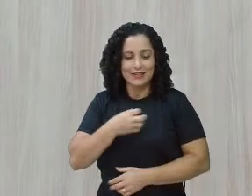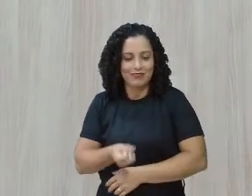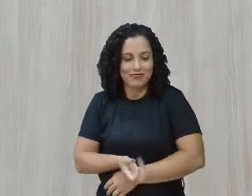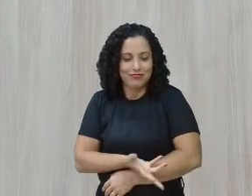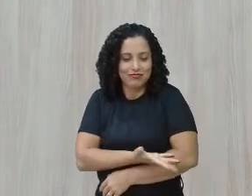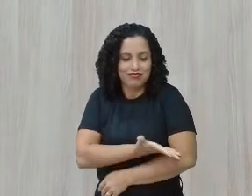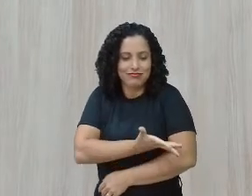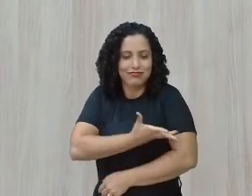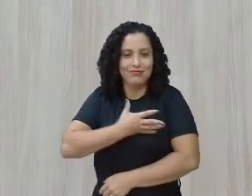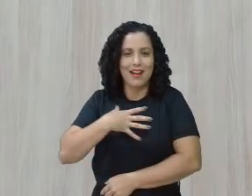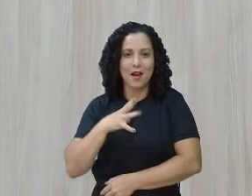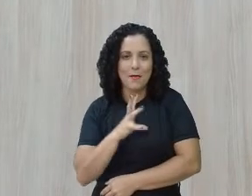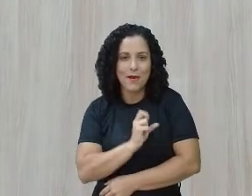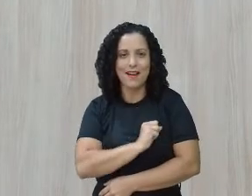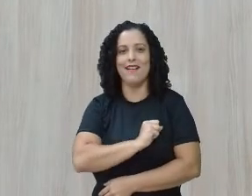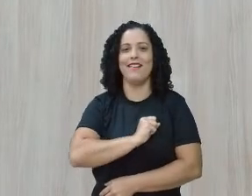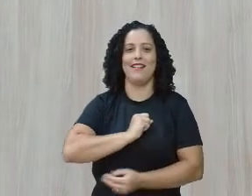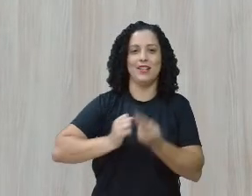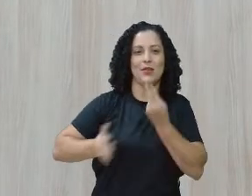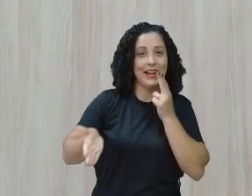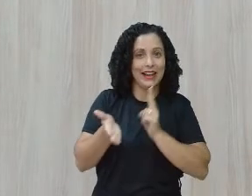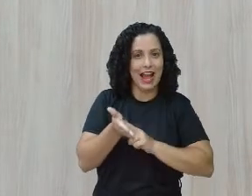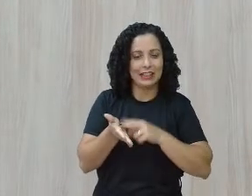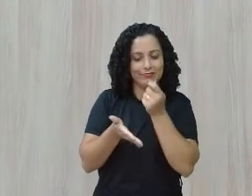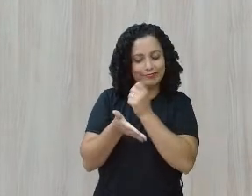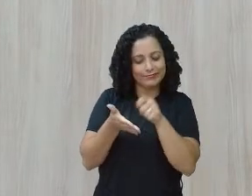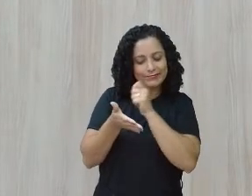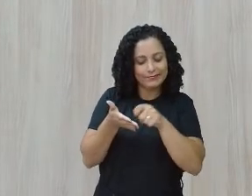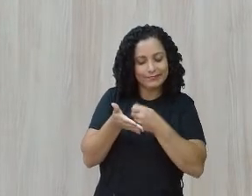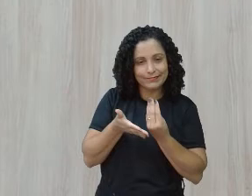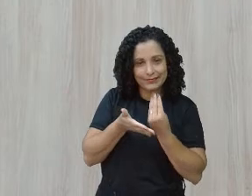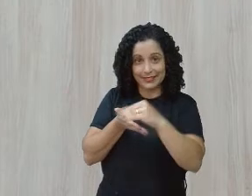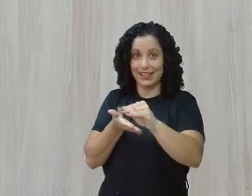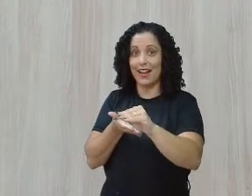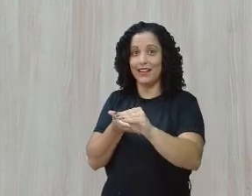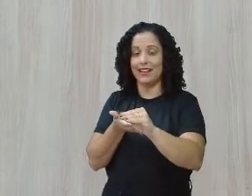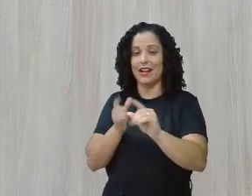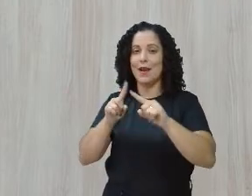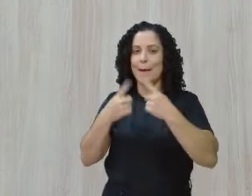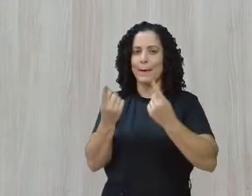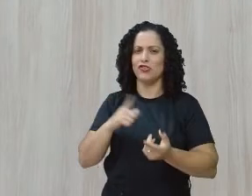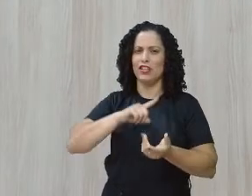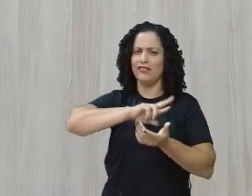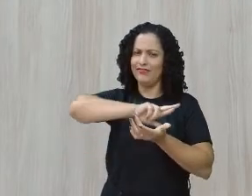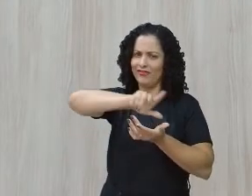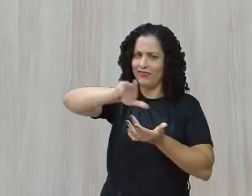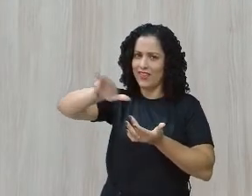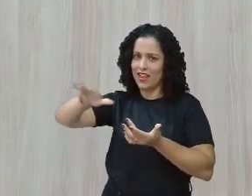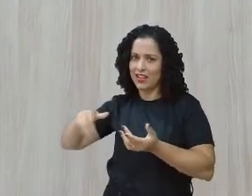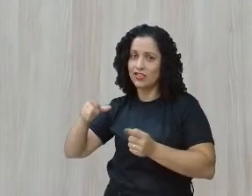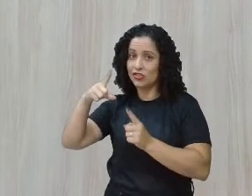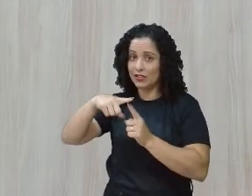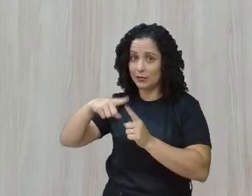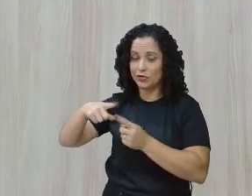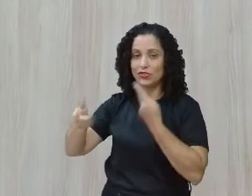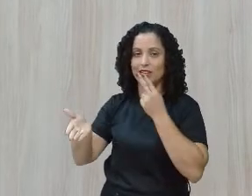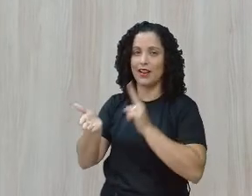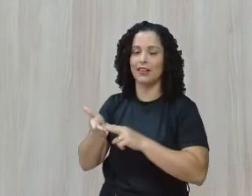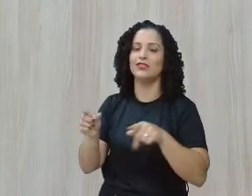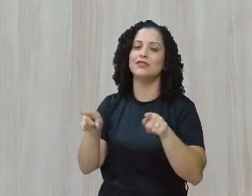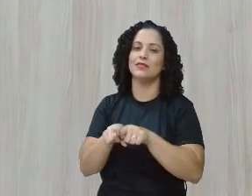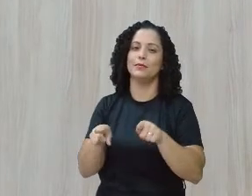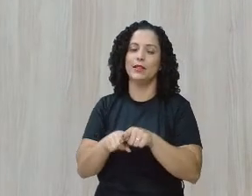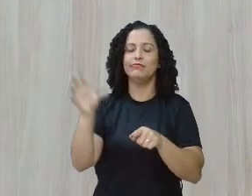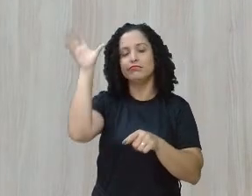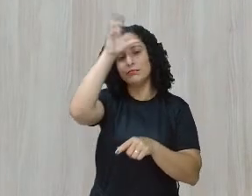apaixonado por outra pessoa. É a primeira cartinha que a gente tenta produzir. Embora existam muitos outros tipos de carta, tá certo? Que a gente